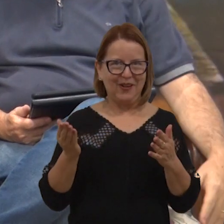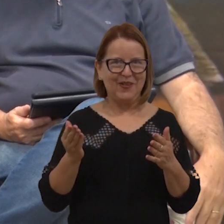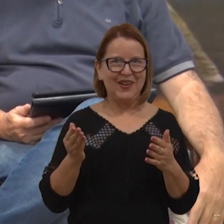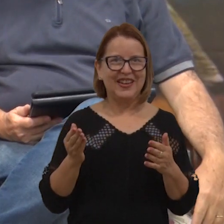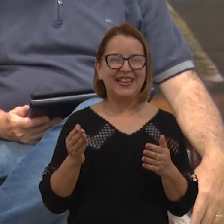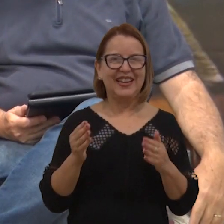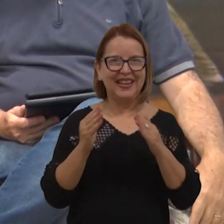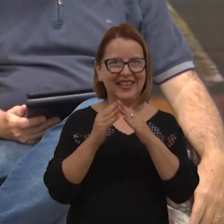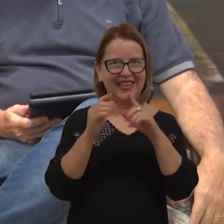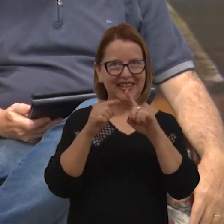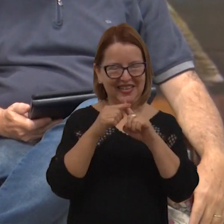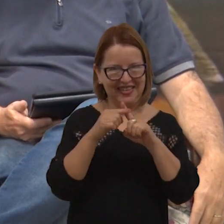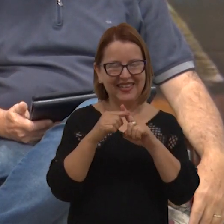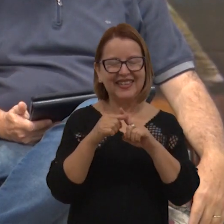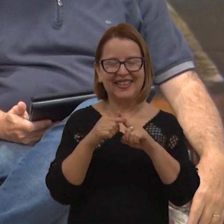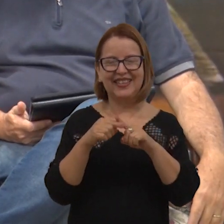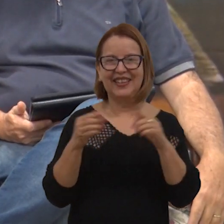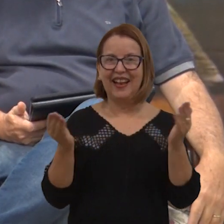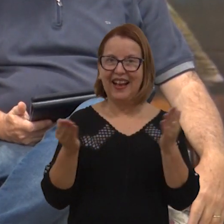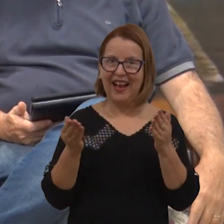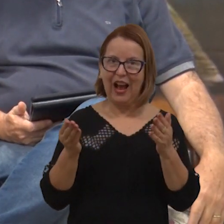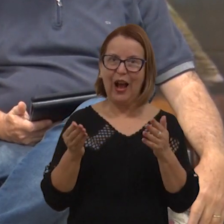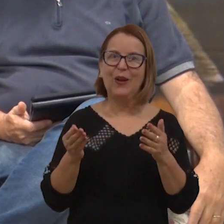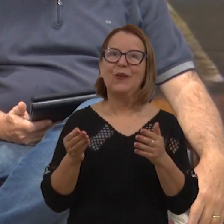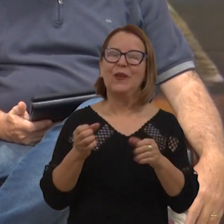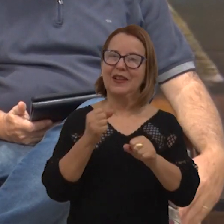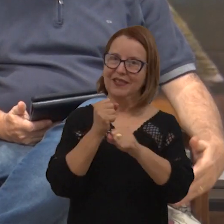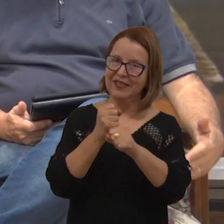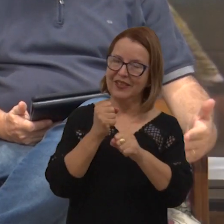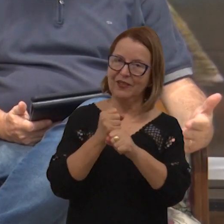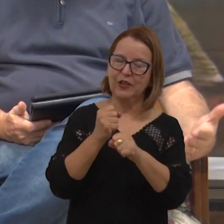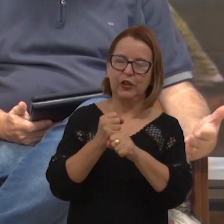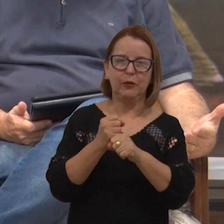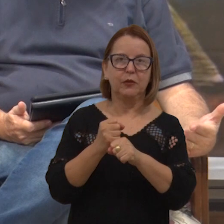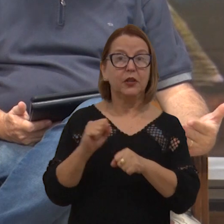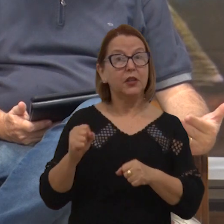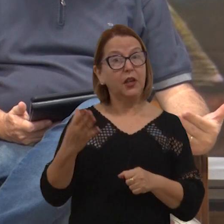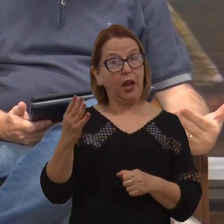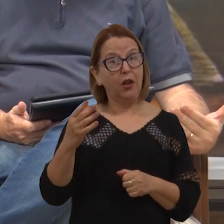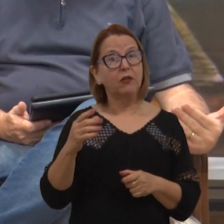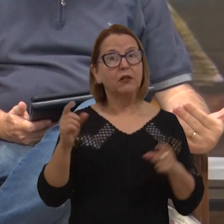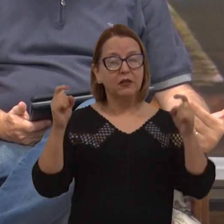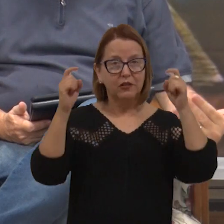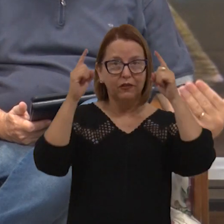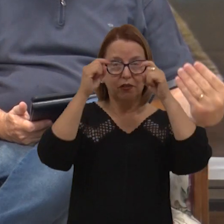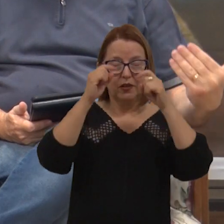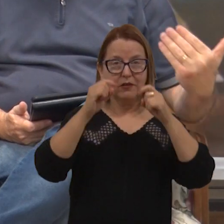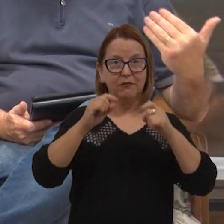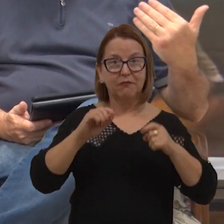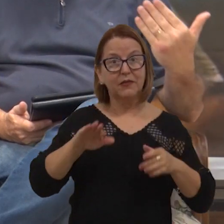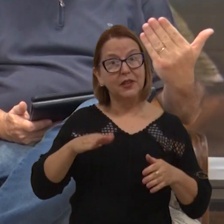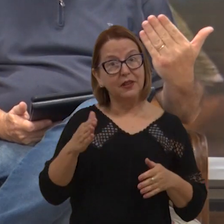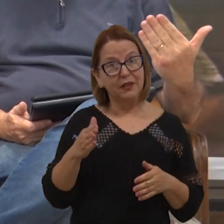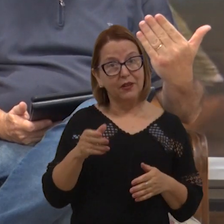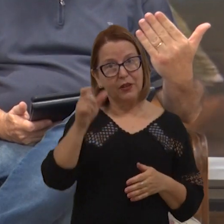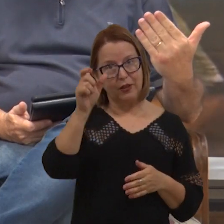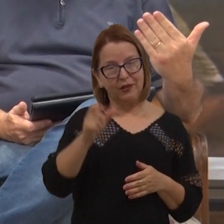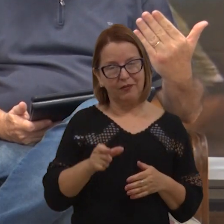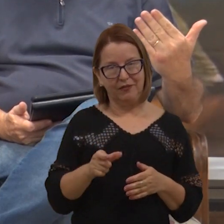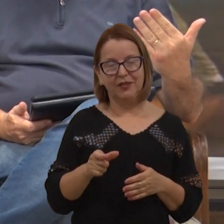né? Surgem muitas dificuldades. Sim. E é aí que o